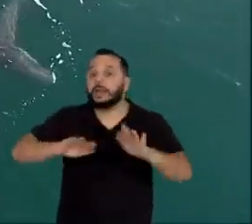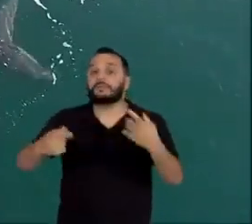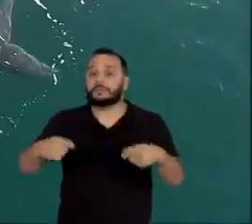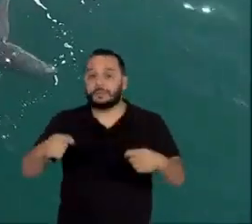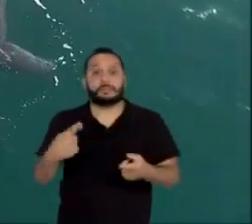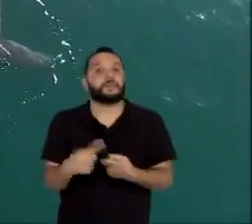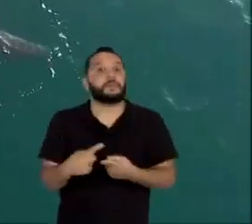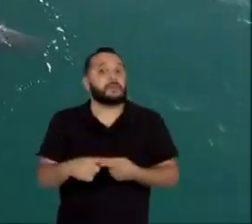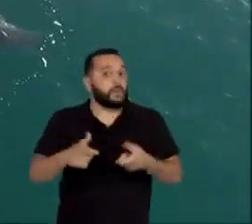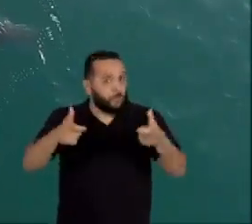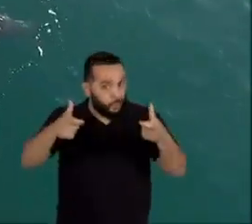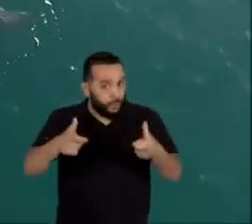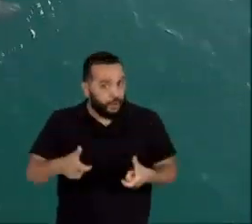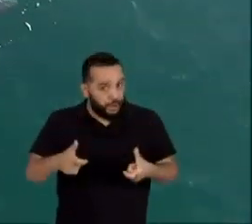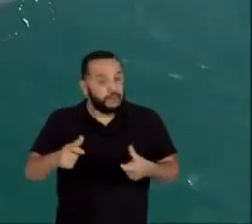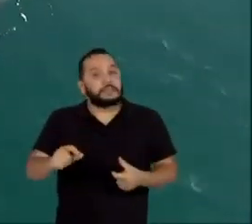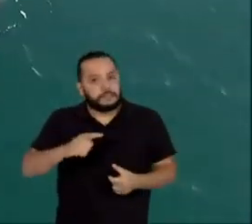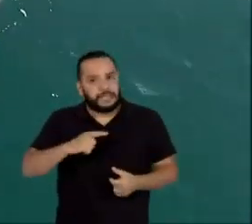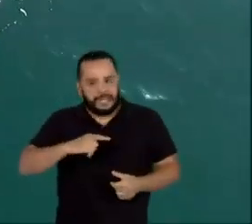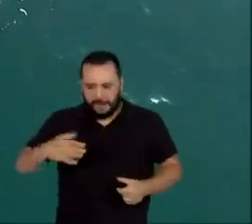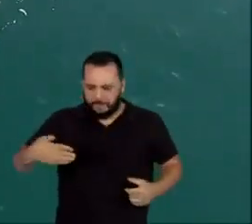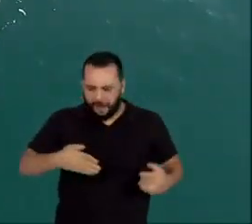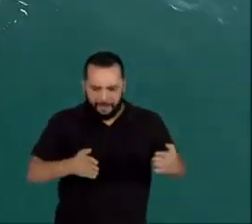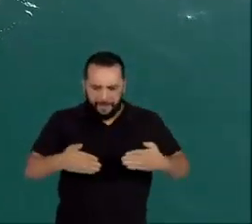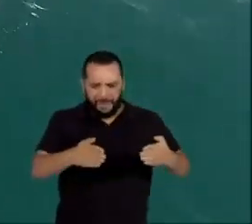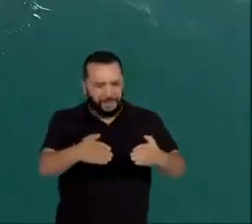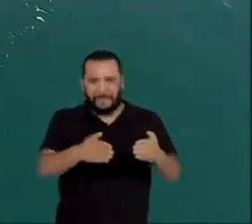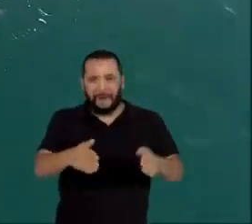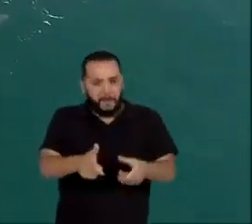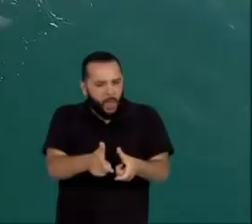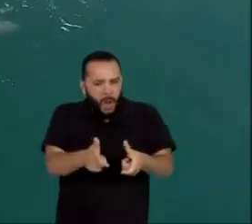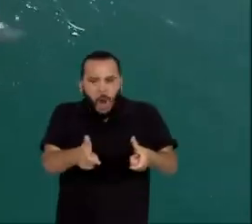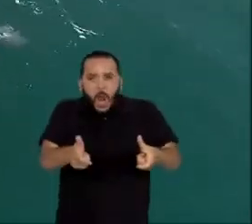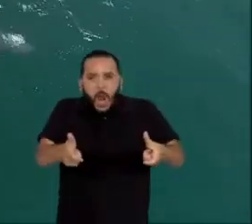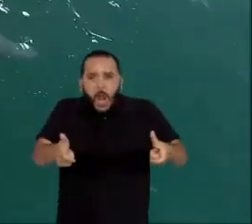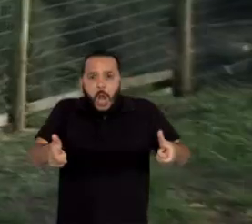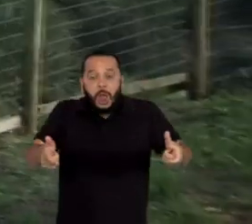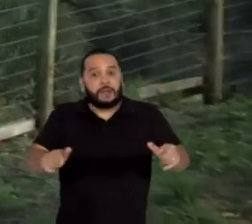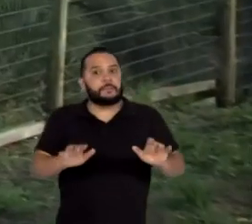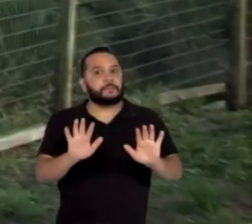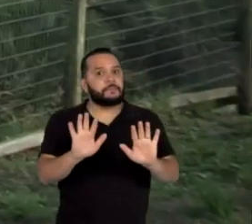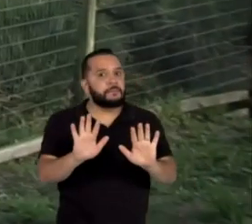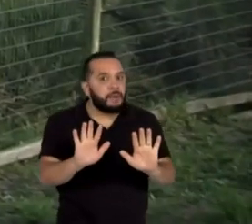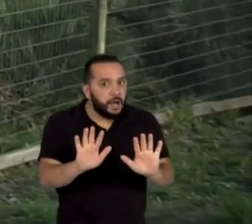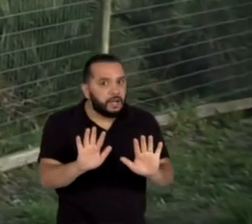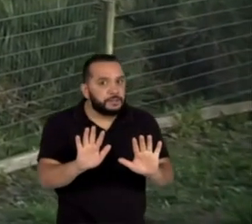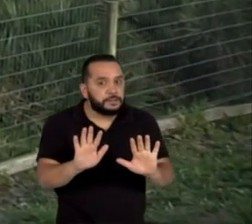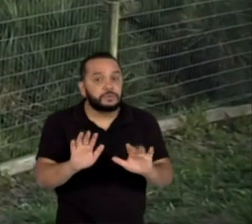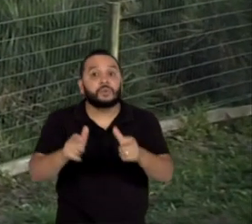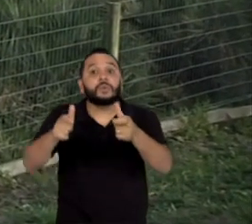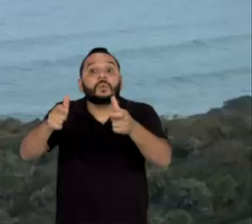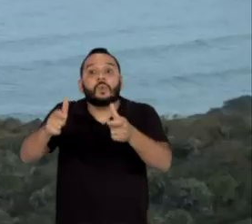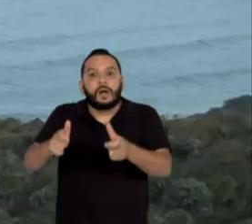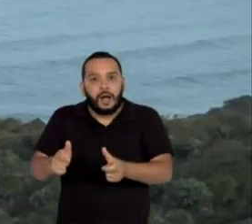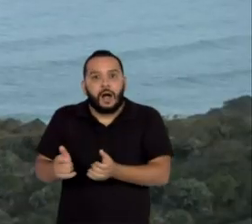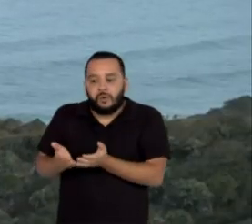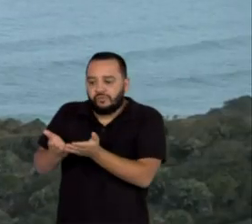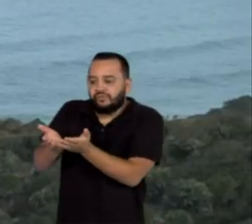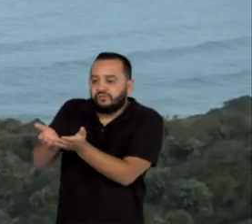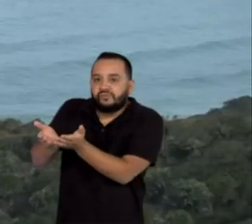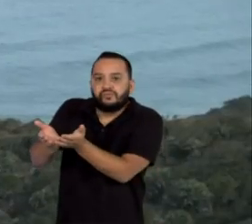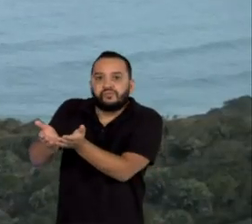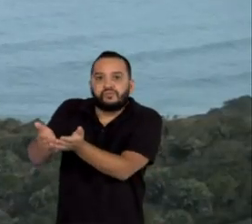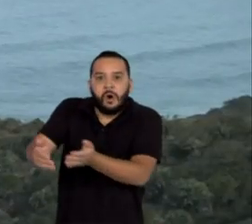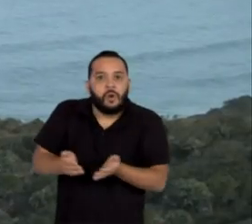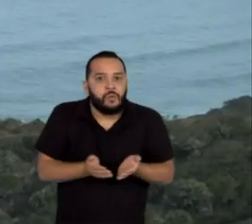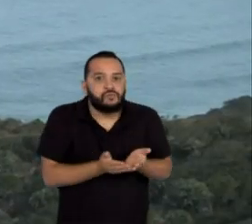mesma região em que há o maior registro de número de baleias da temporada, é também onde há grande fluxo de